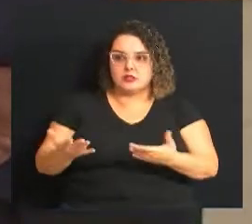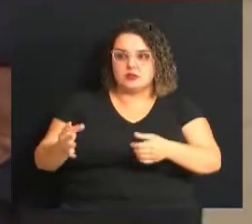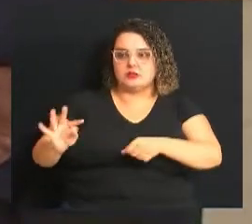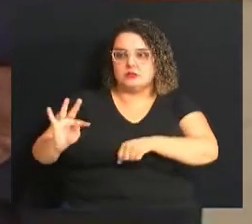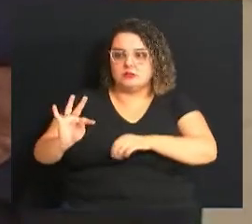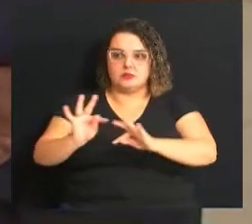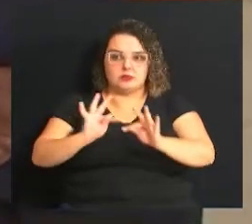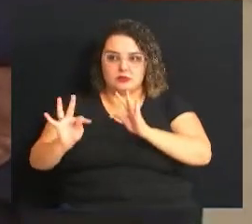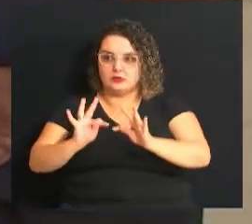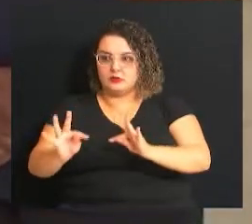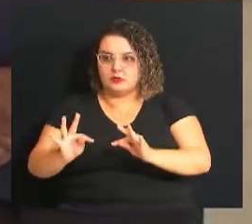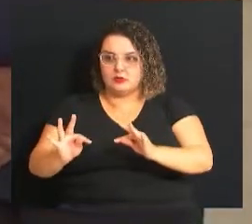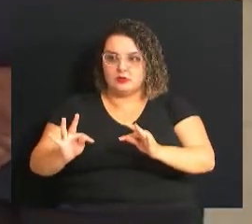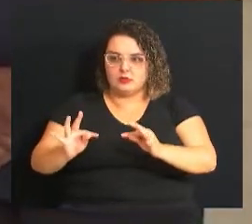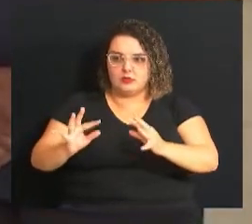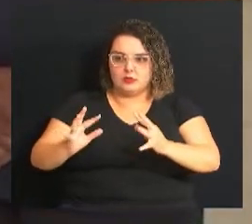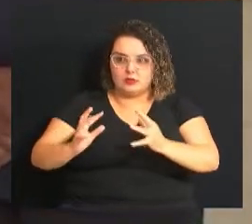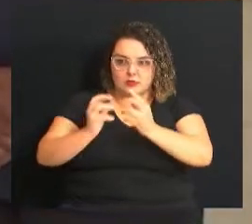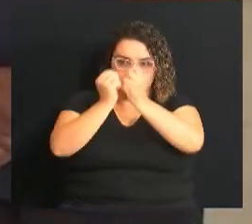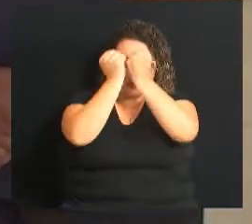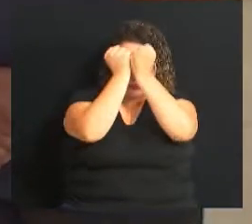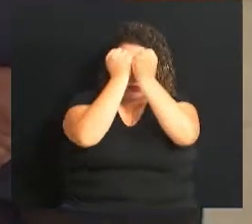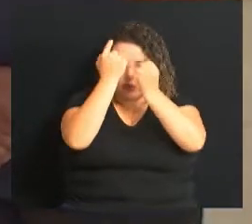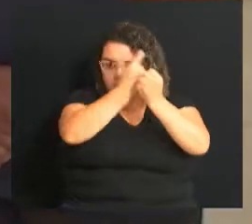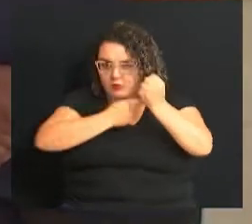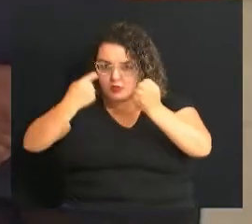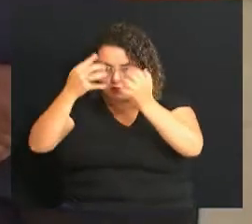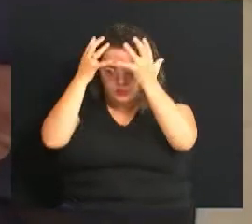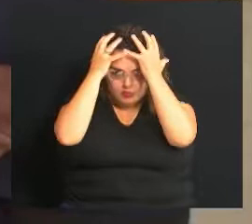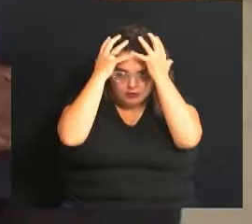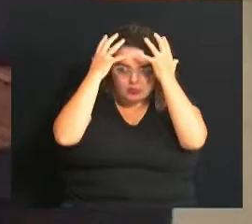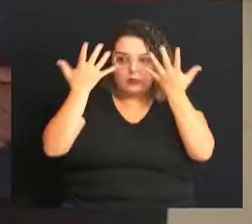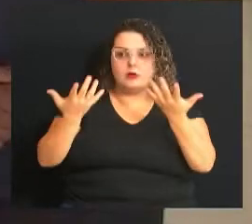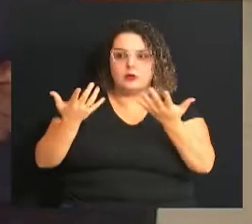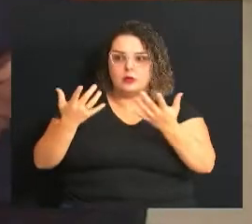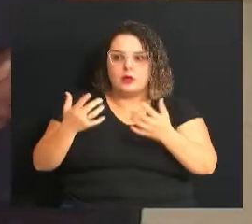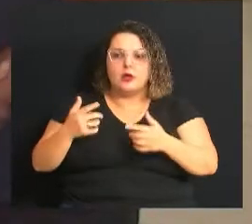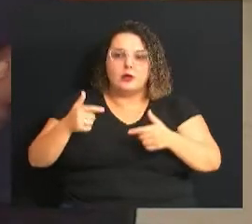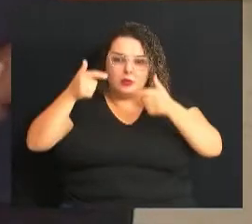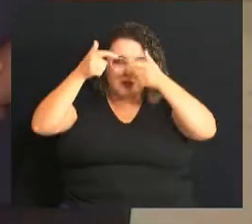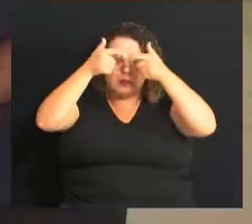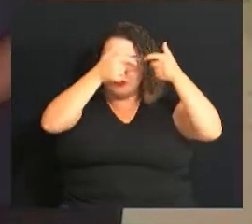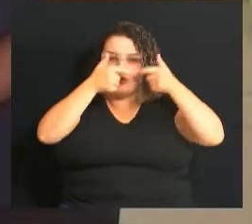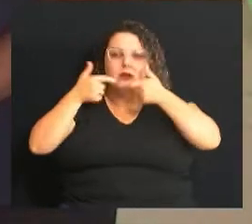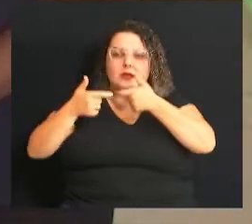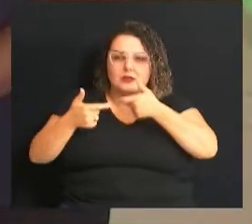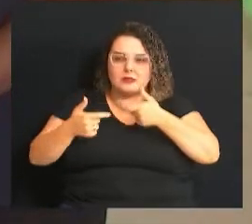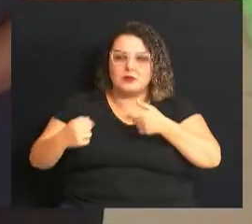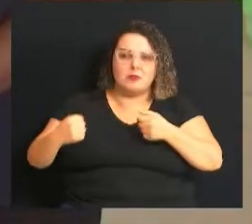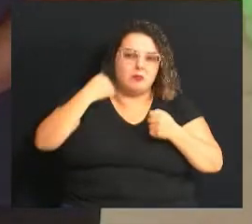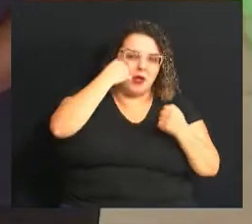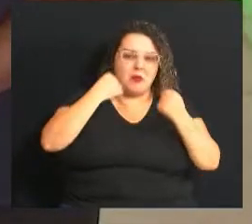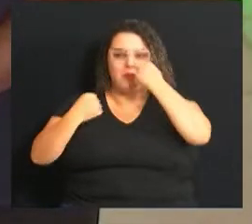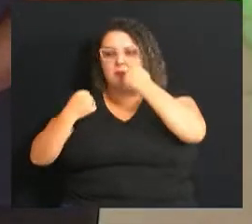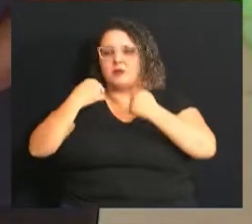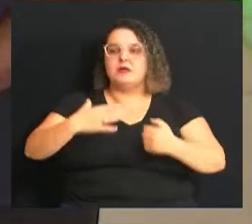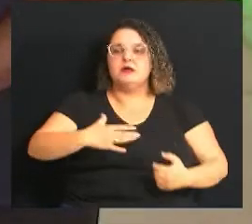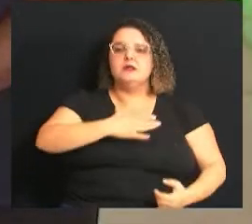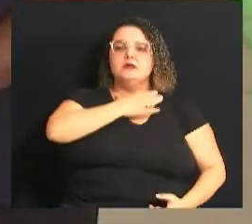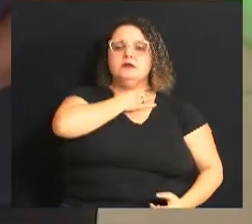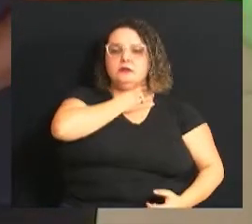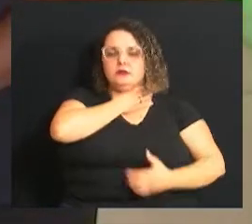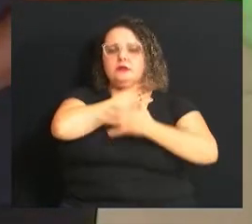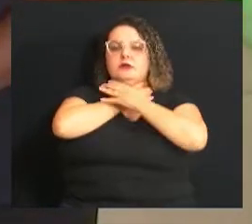desde proteger o rosto, a cabeça, que são locais que geralmente, né, sofrem golpes, estrangulamentos que